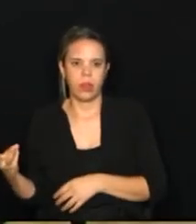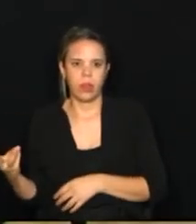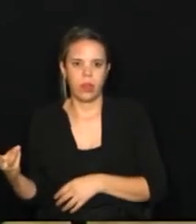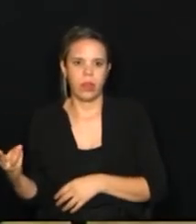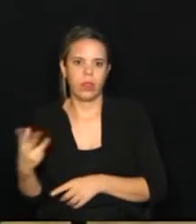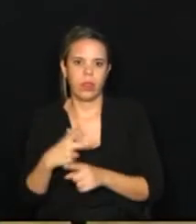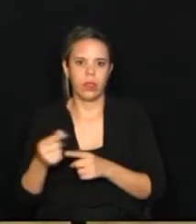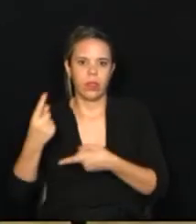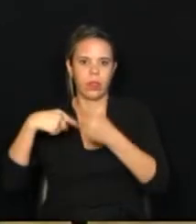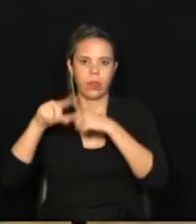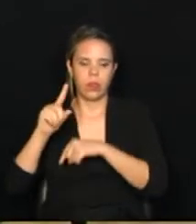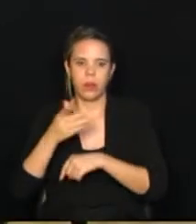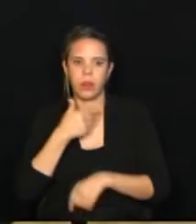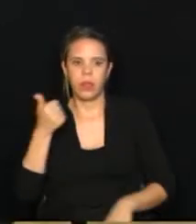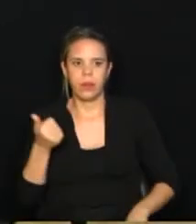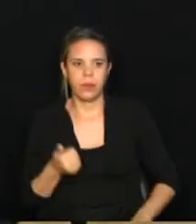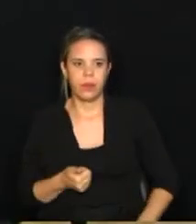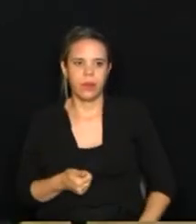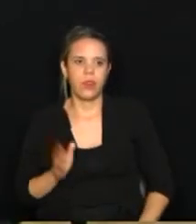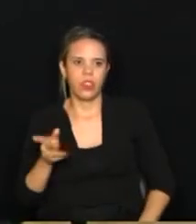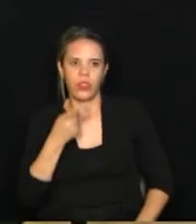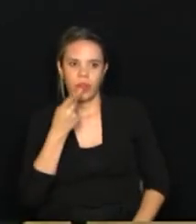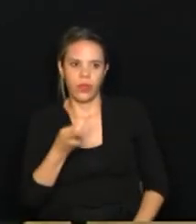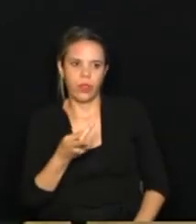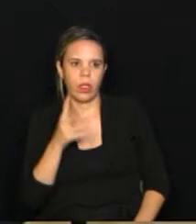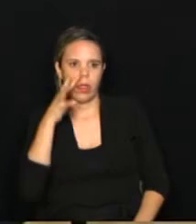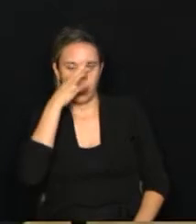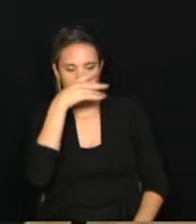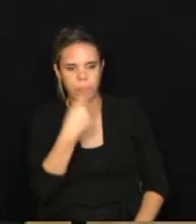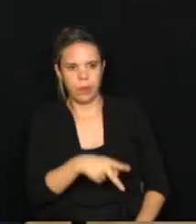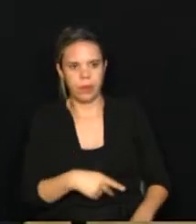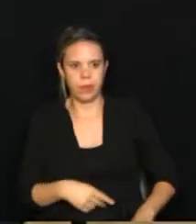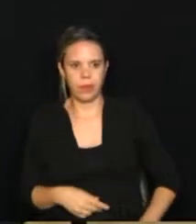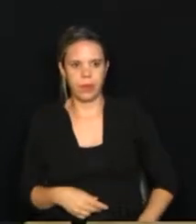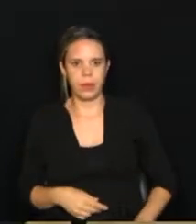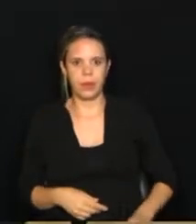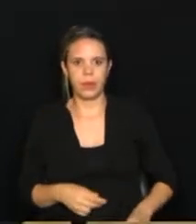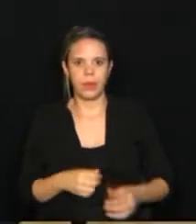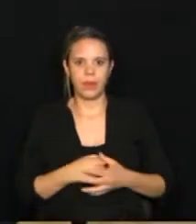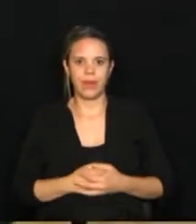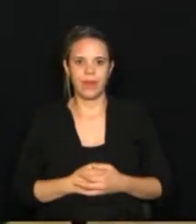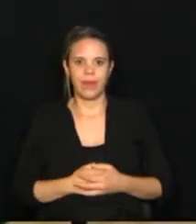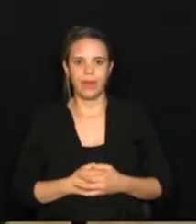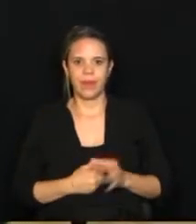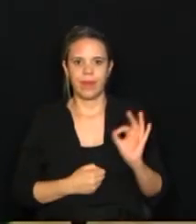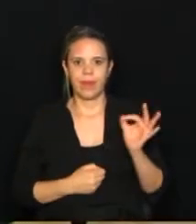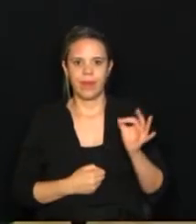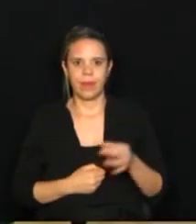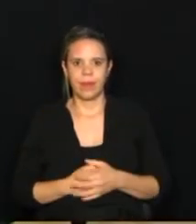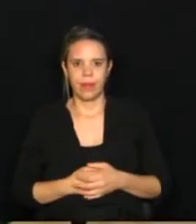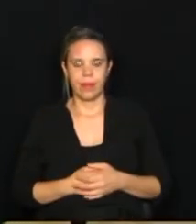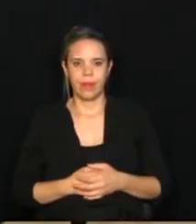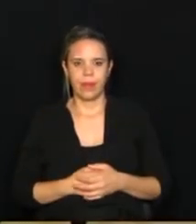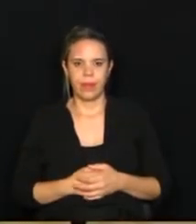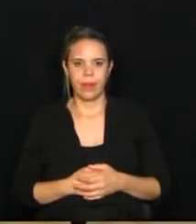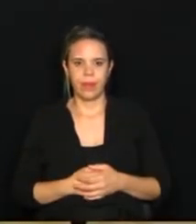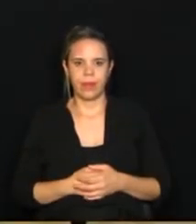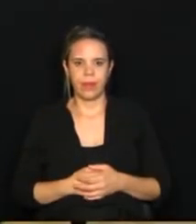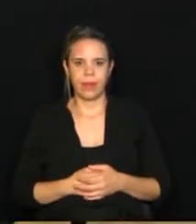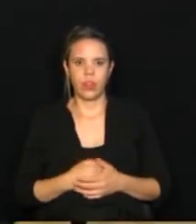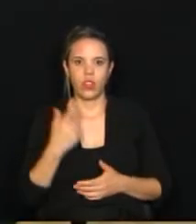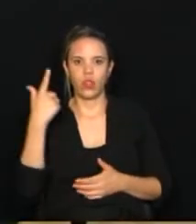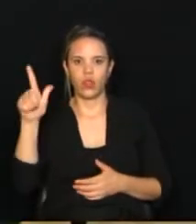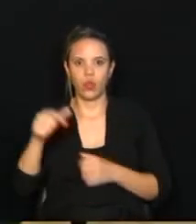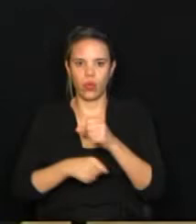rendendo melhor como ala. Eu já falei, mas ele é teimoso. Tá certo. Ô, Tássia, nos